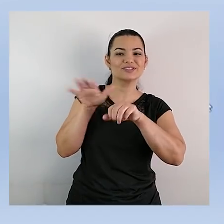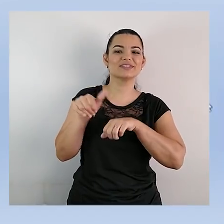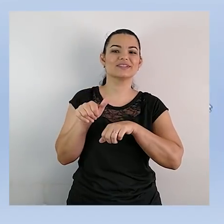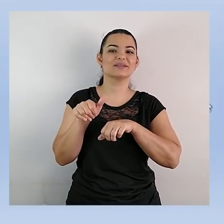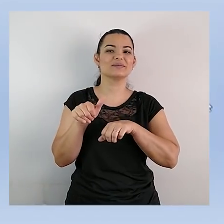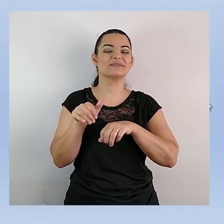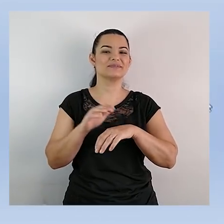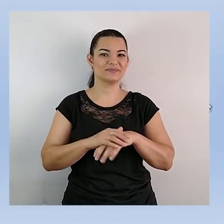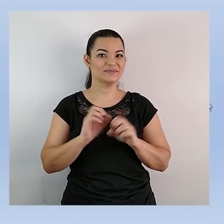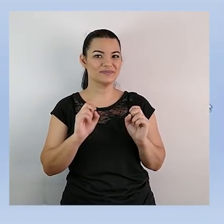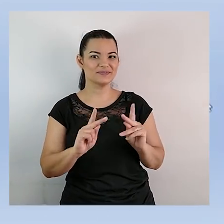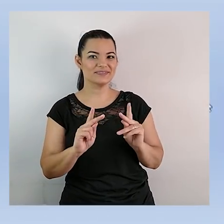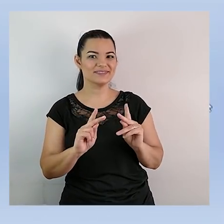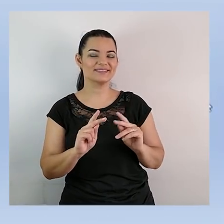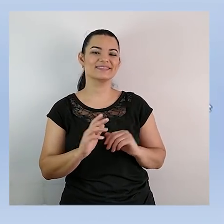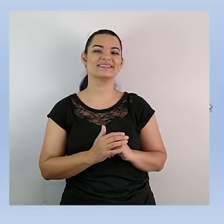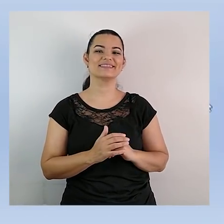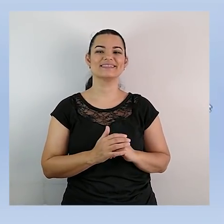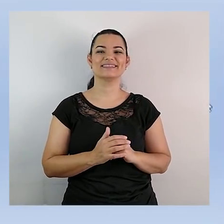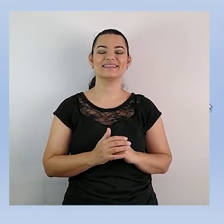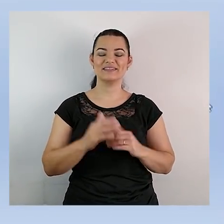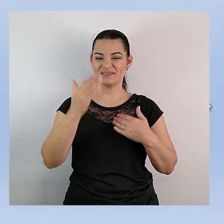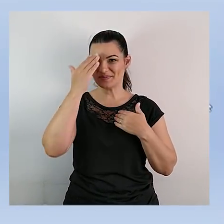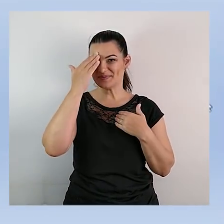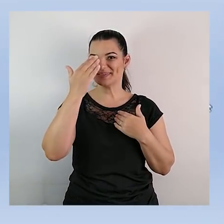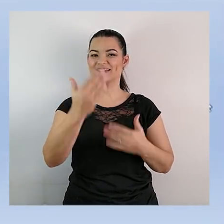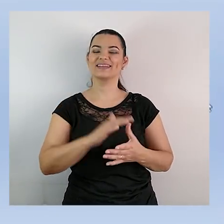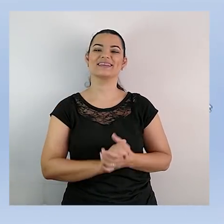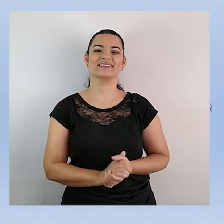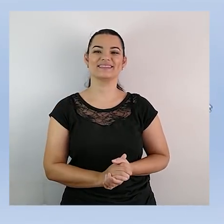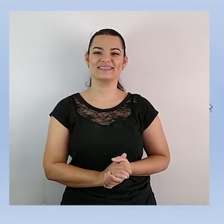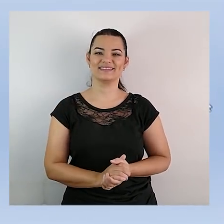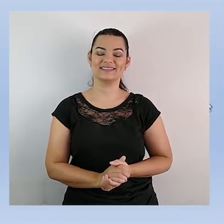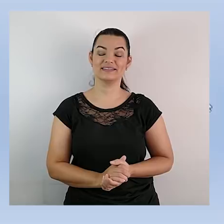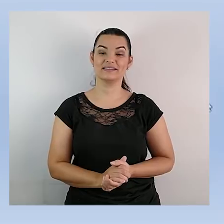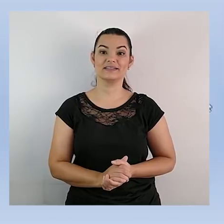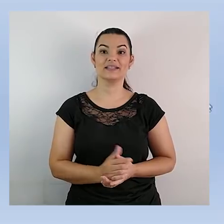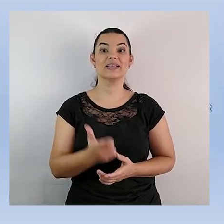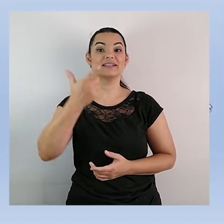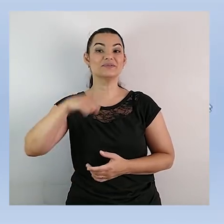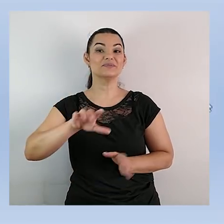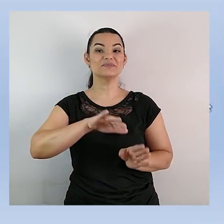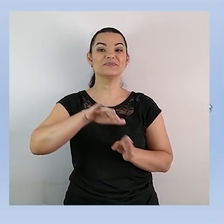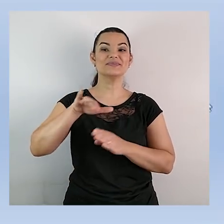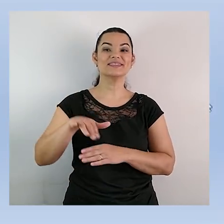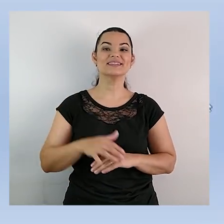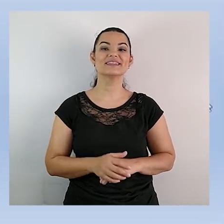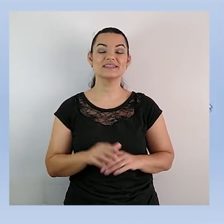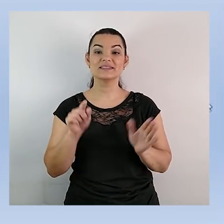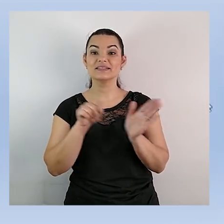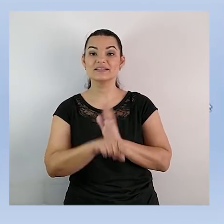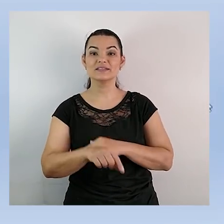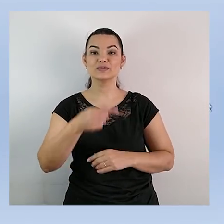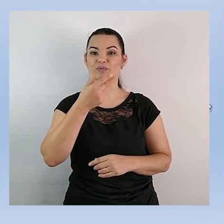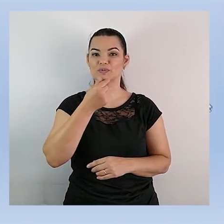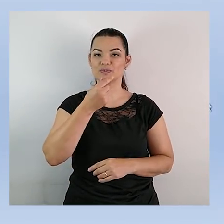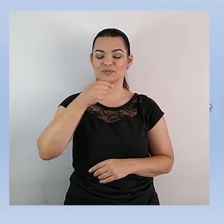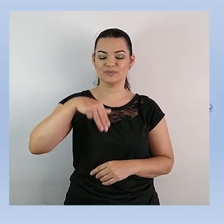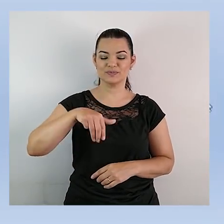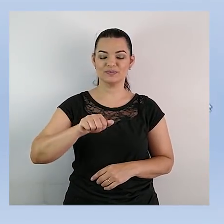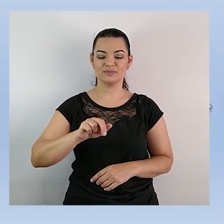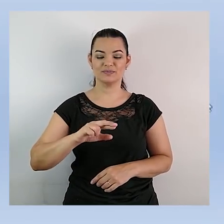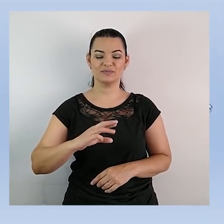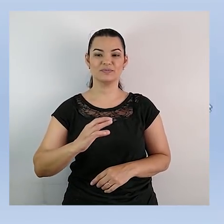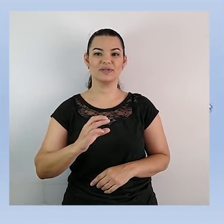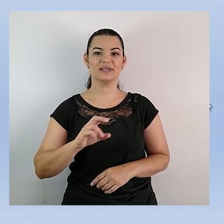fêmeas, para eles acasalarem. Respondido, Laura? Perfeito, muito boa a sua pergunta. Vamos para a próxima? A próxima